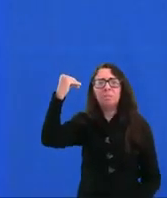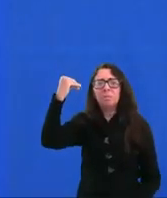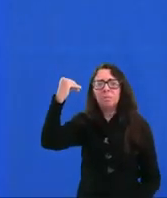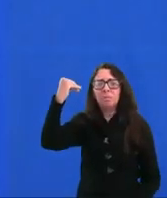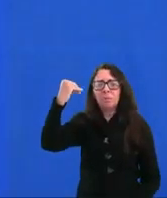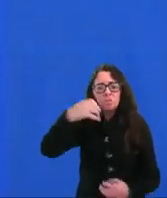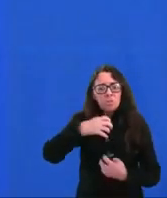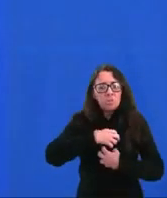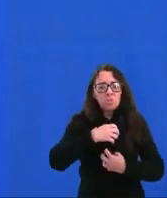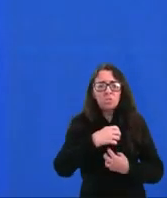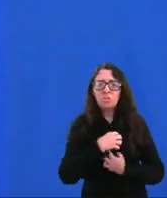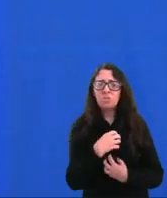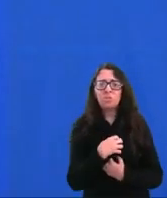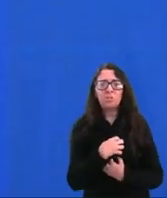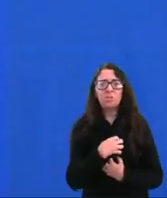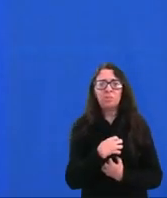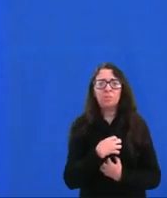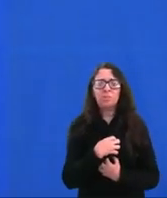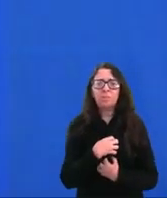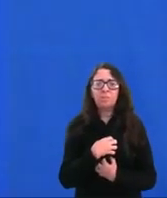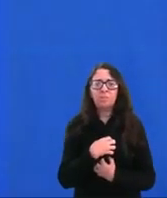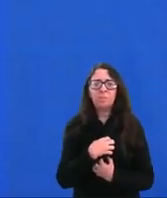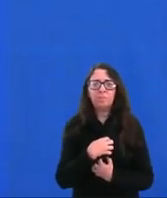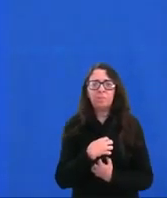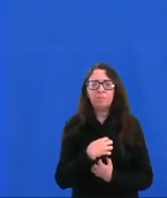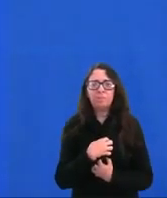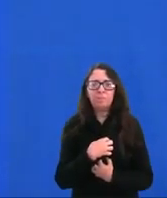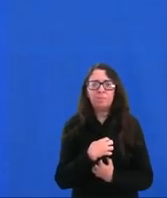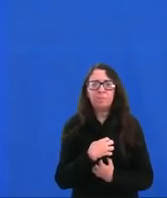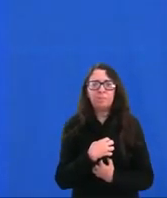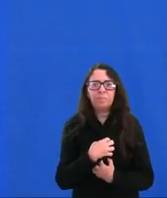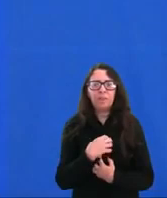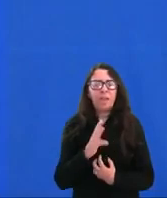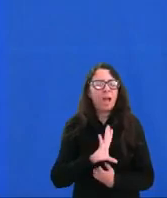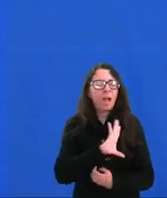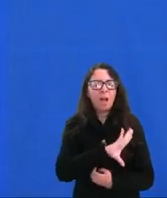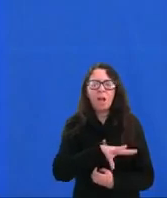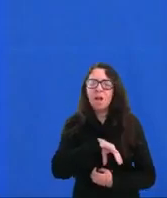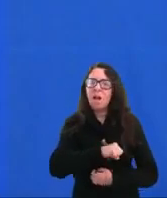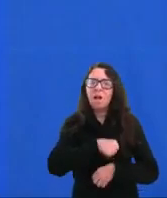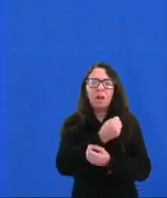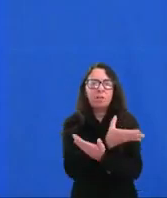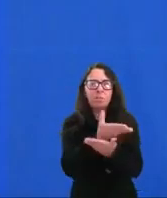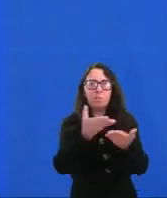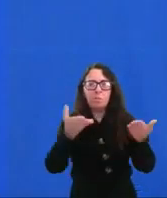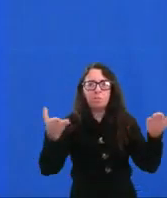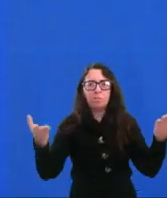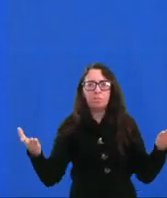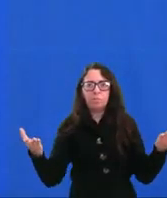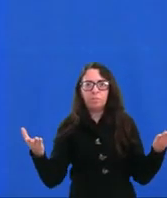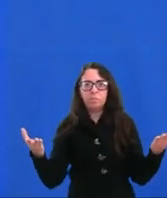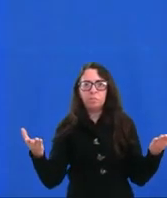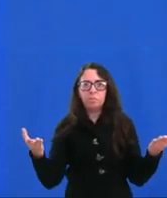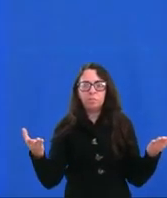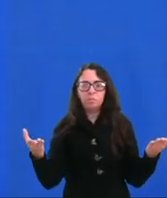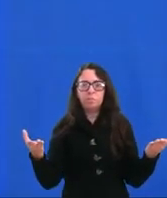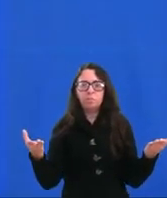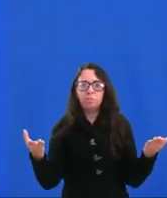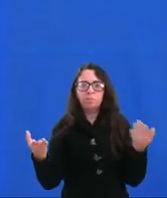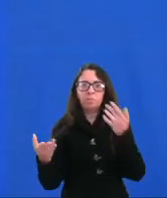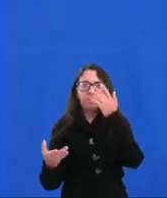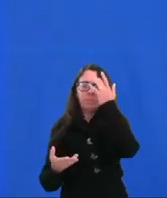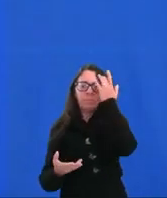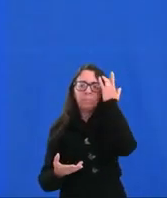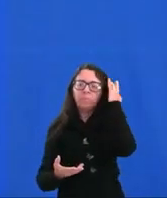Bíblia, a fim de realizar algo que elas pensam ser da vontade de Deus. O interesse de Deus